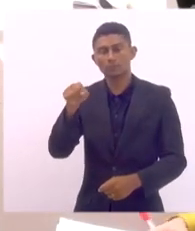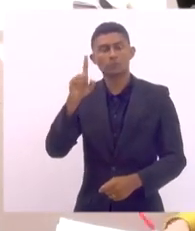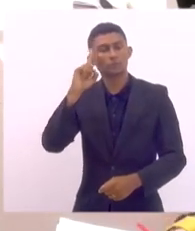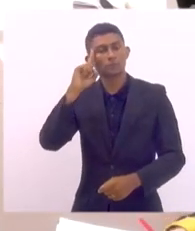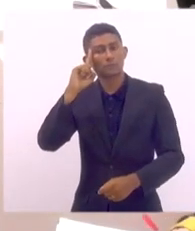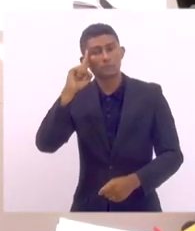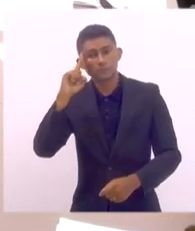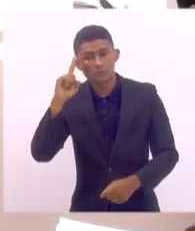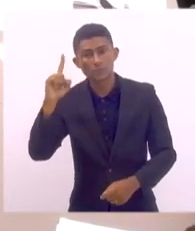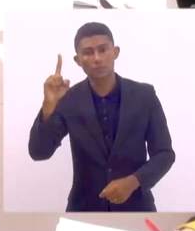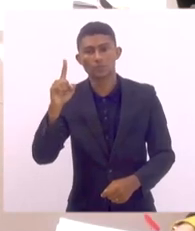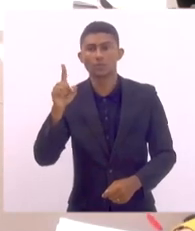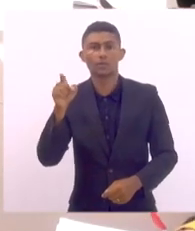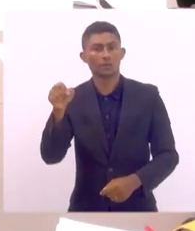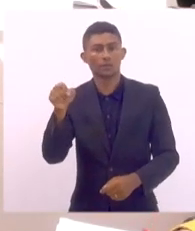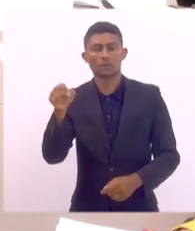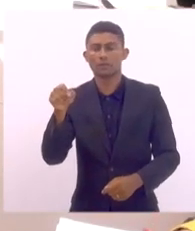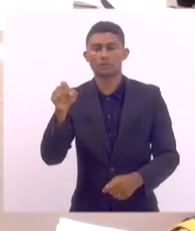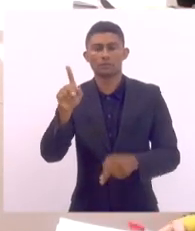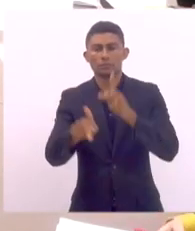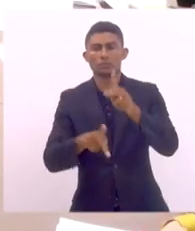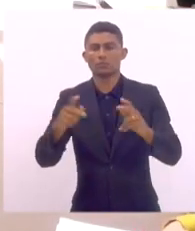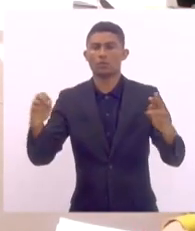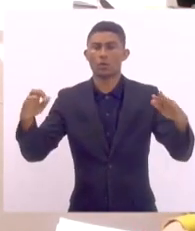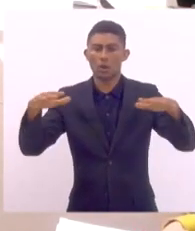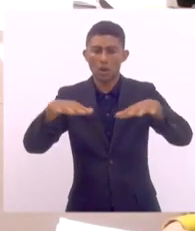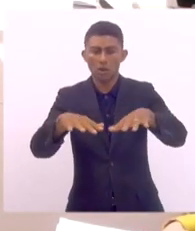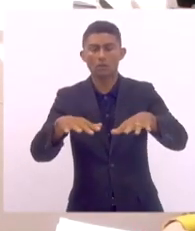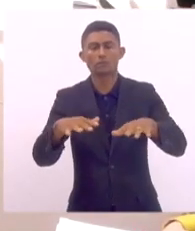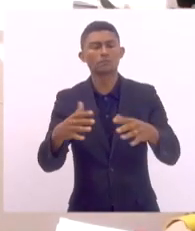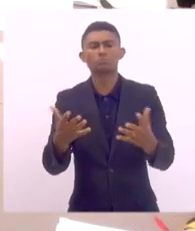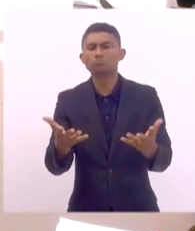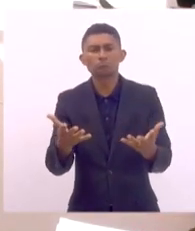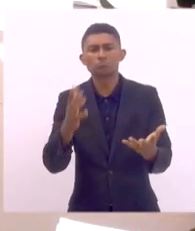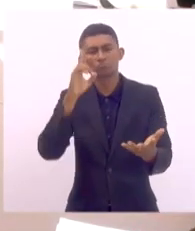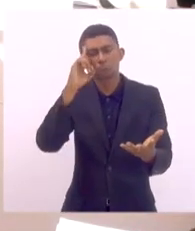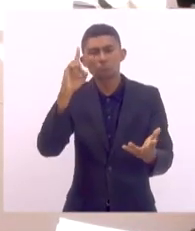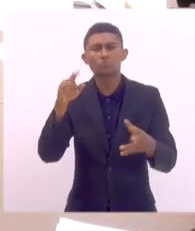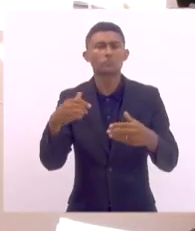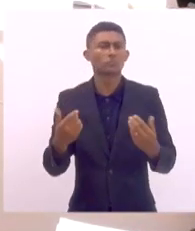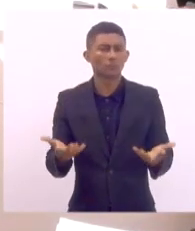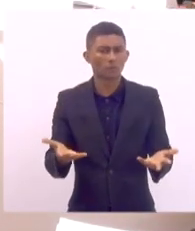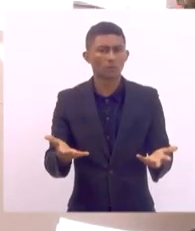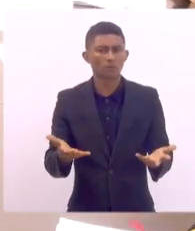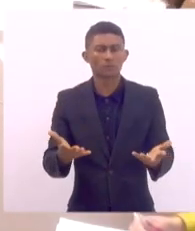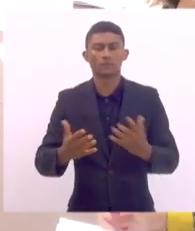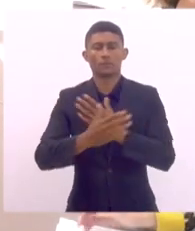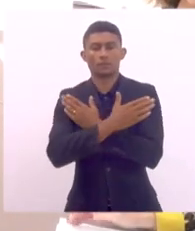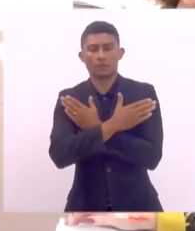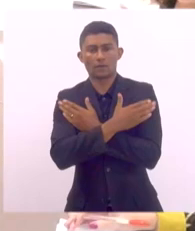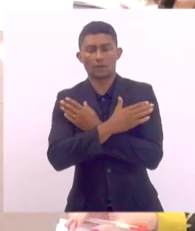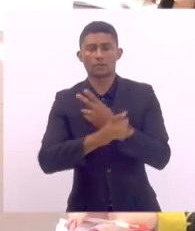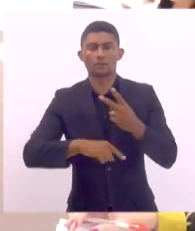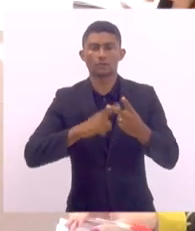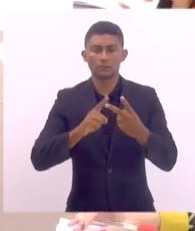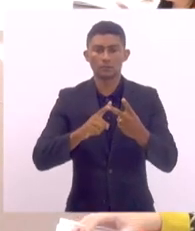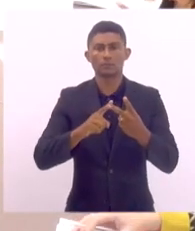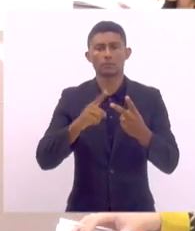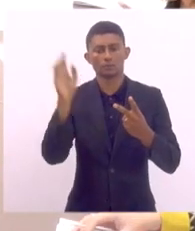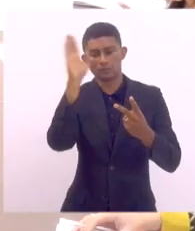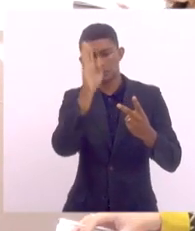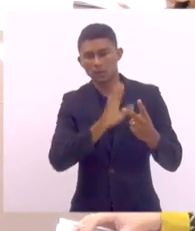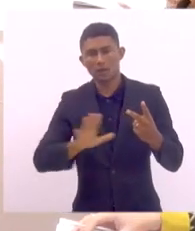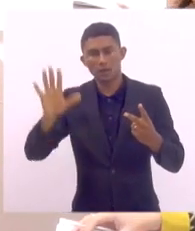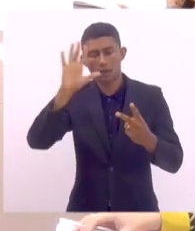impróprias para a efetiva participação popular. São consideradas datas impróprias para a efetiva participação popular. Feriados nacionais, estaduais e do